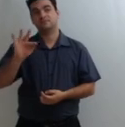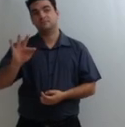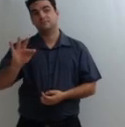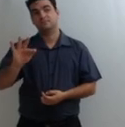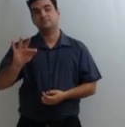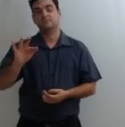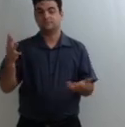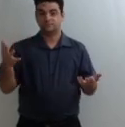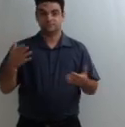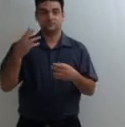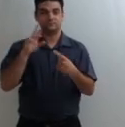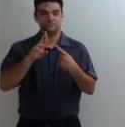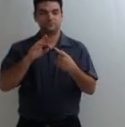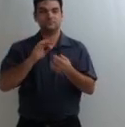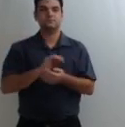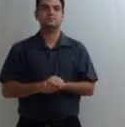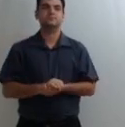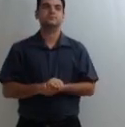587.732,